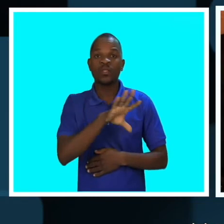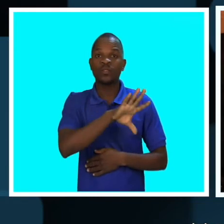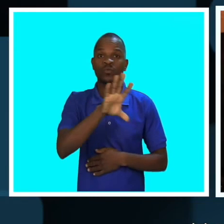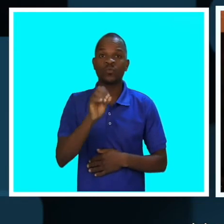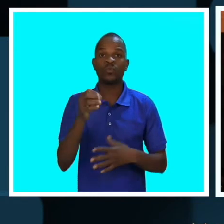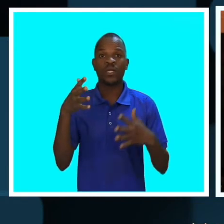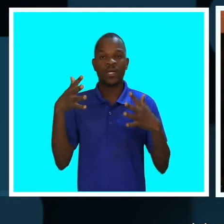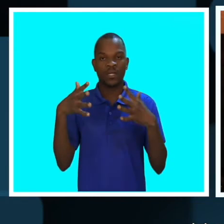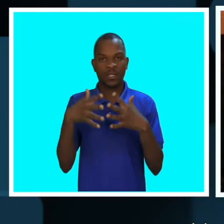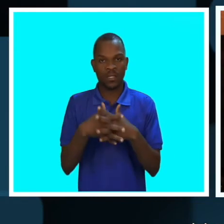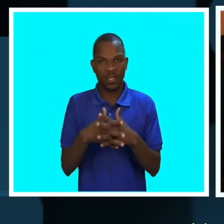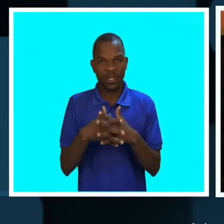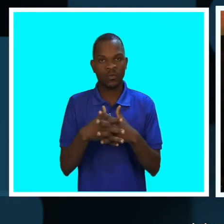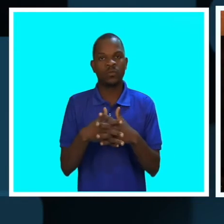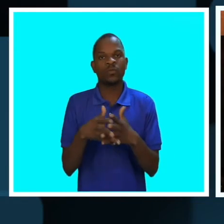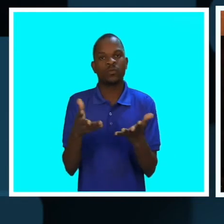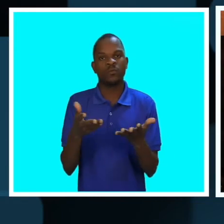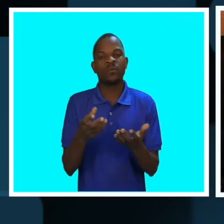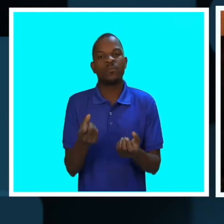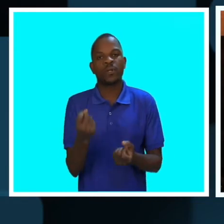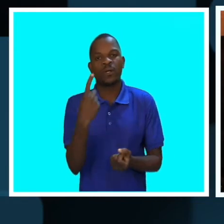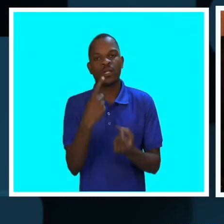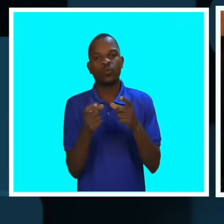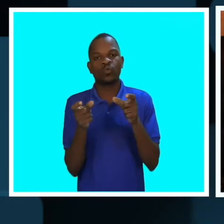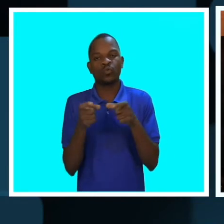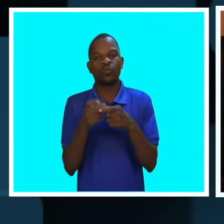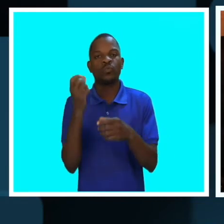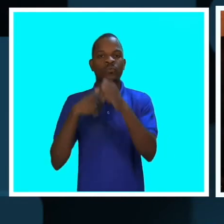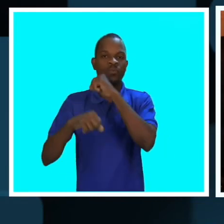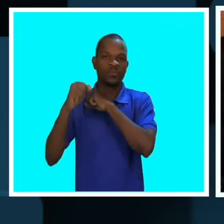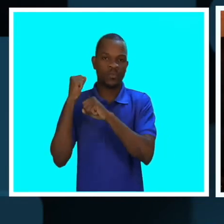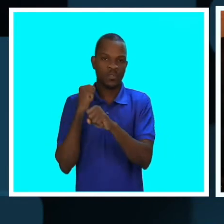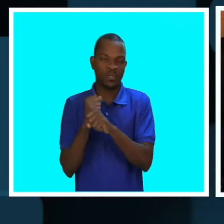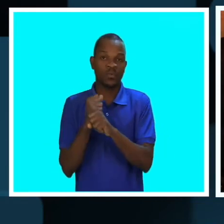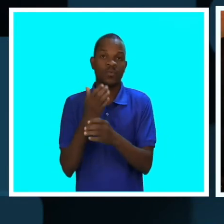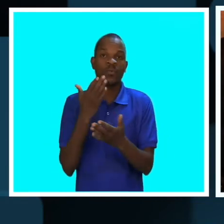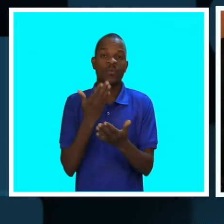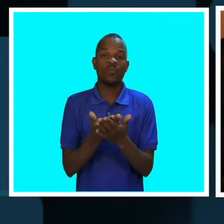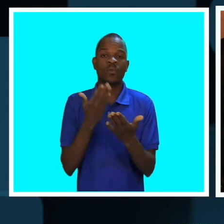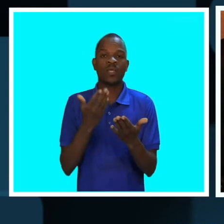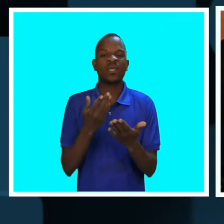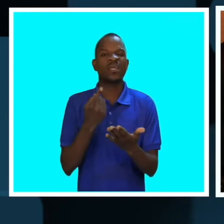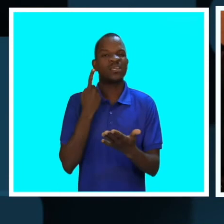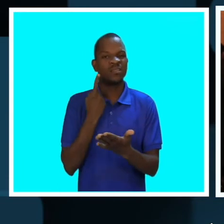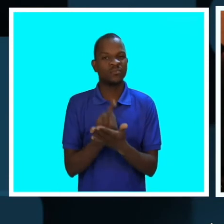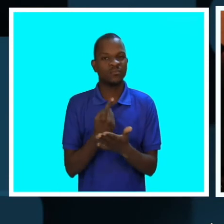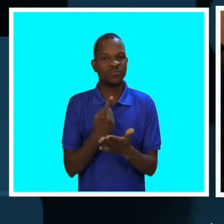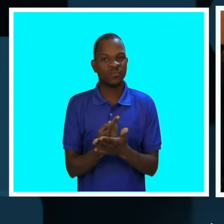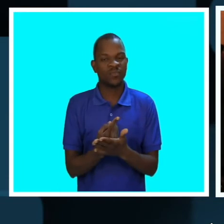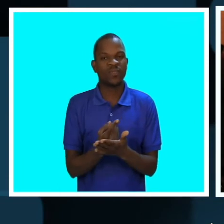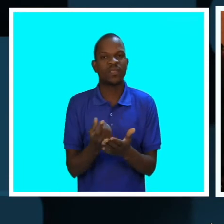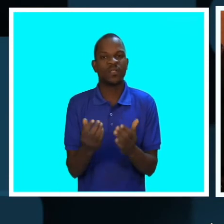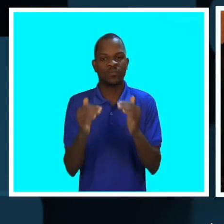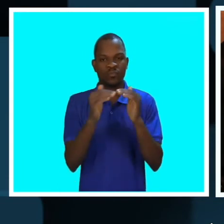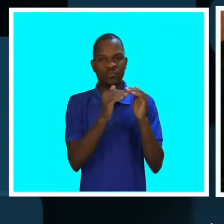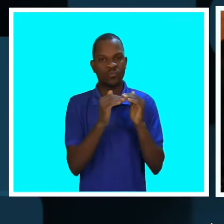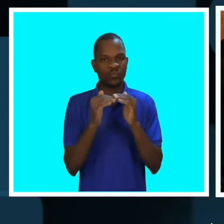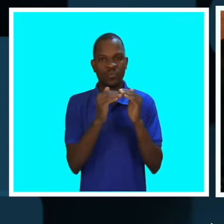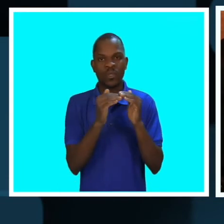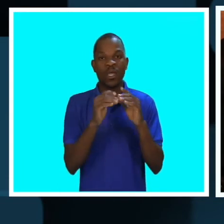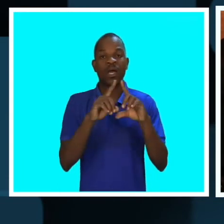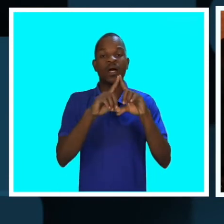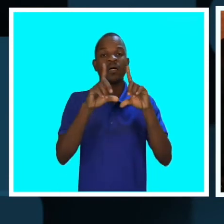que foi deixada a alguns clubes no ano passado. Porque, de fato, precisamos de estar ao mesmo nível naquilo que são os